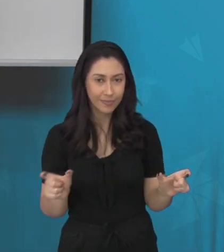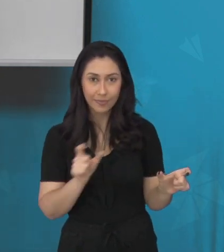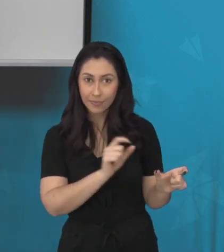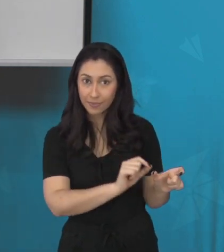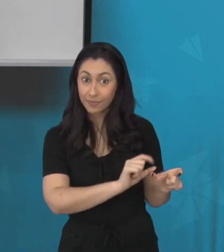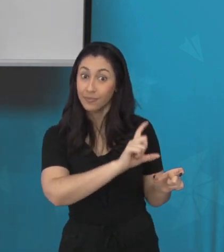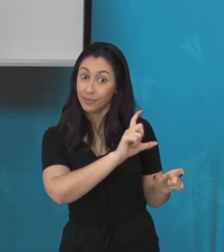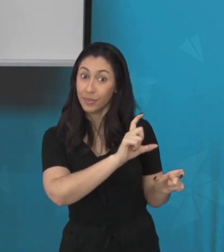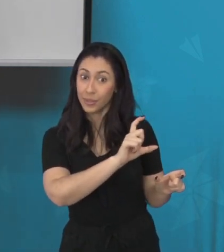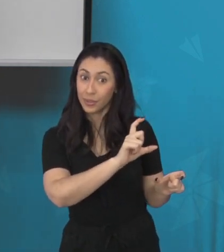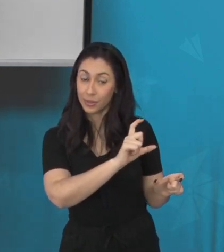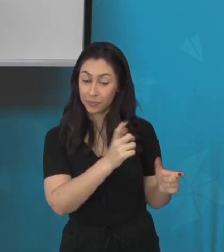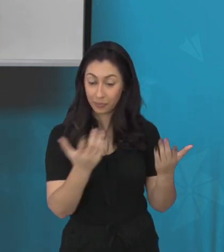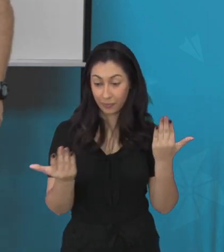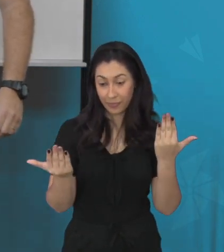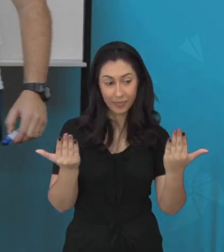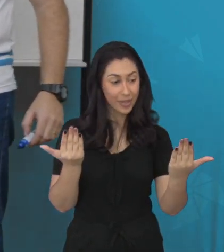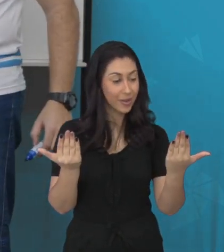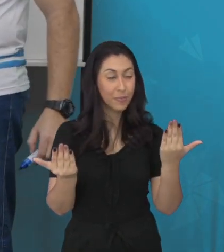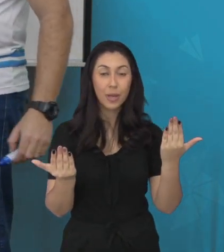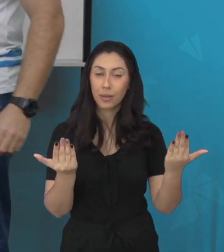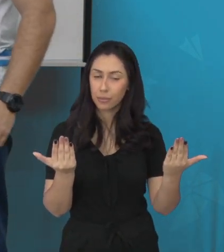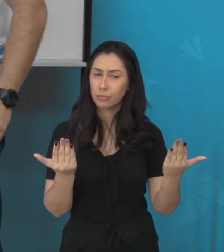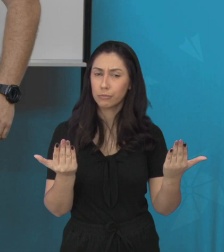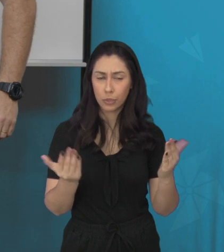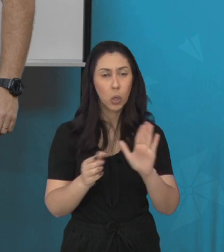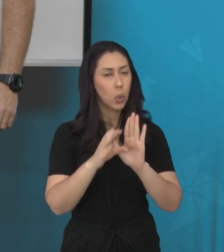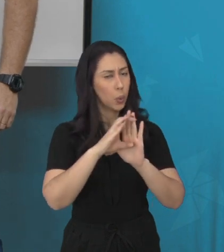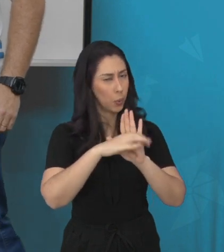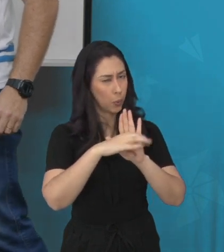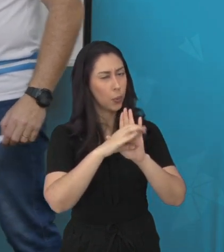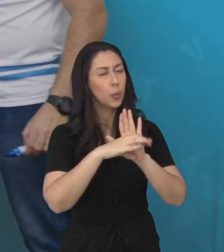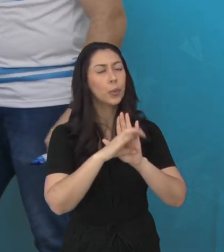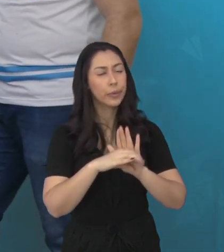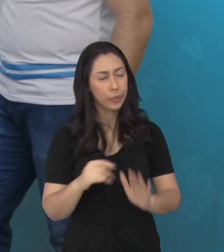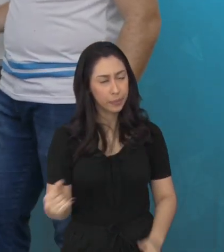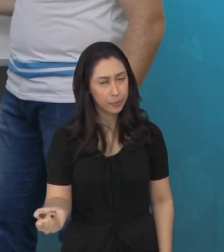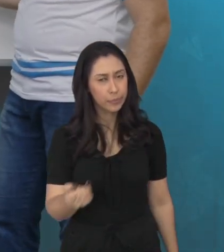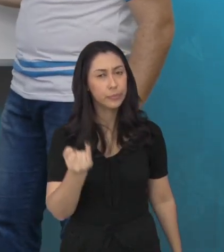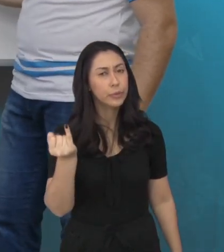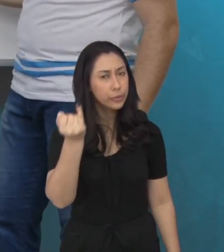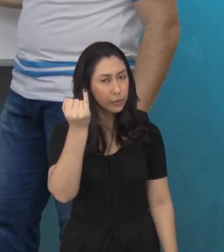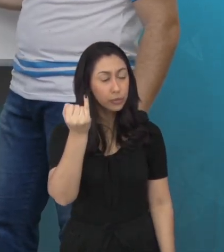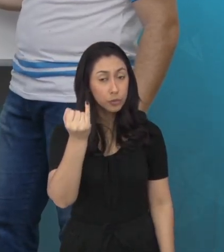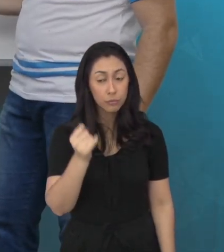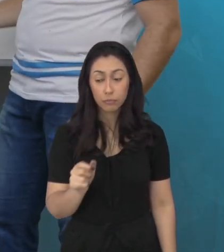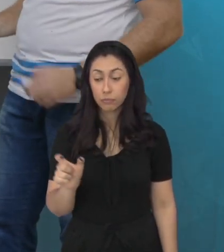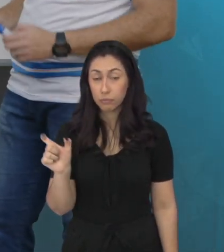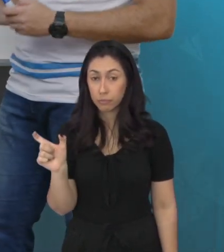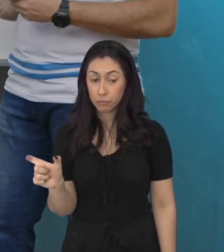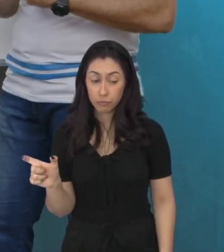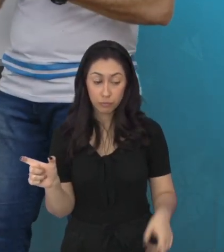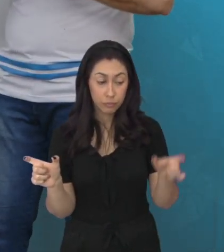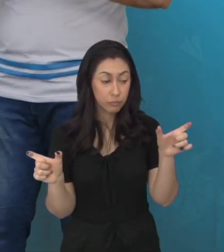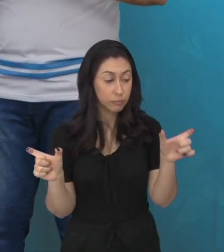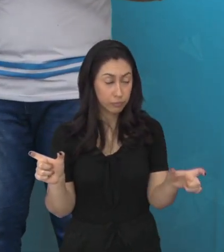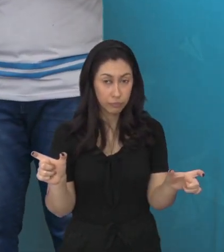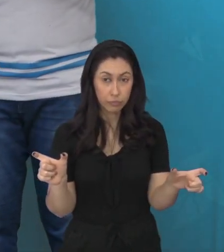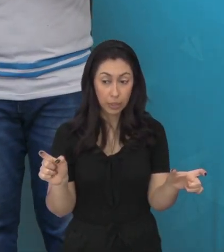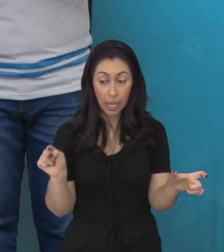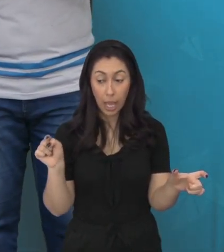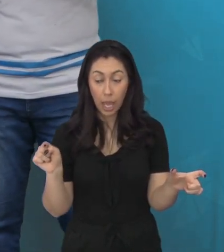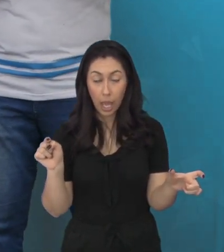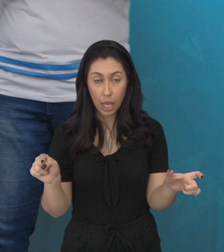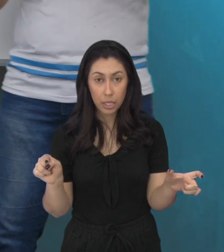é 0,6. Esse é outro conceito importante que eu passei para vocês. O coeficiente de atrito cinético,